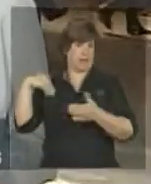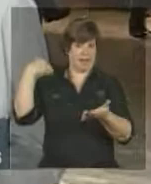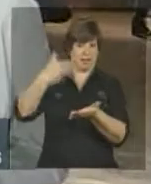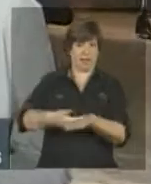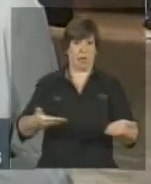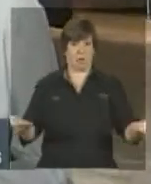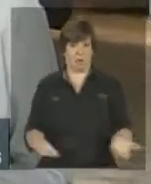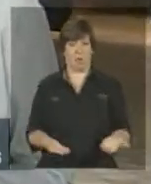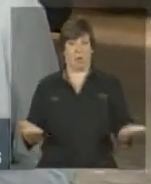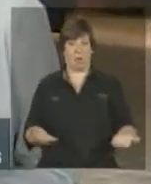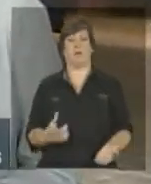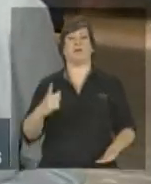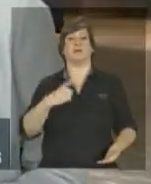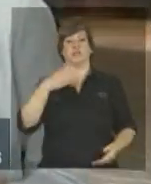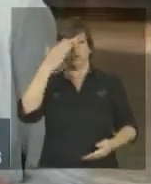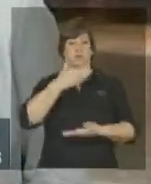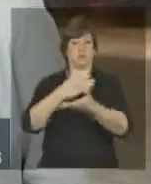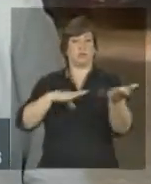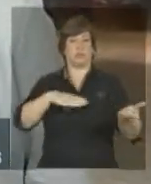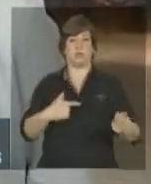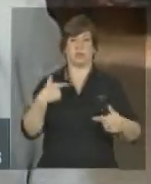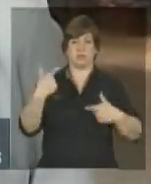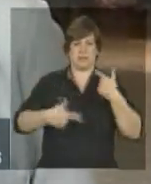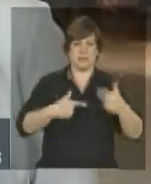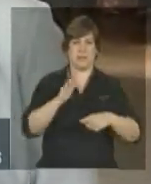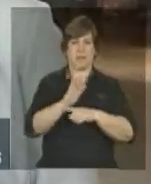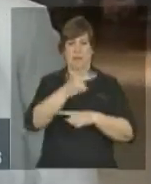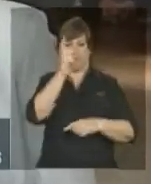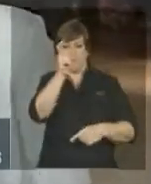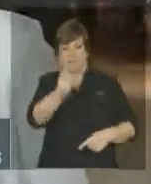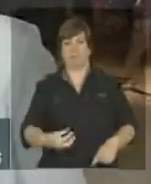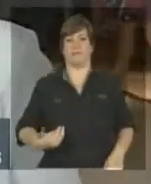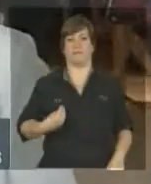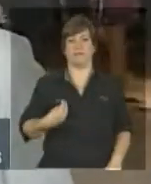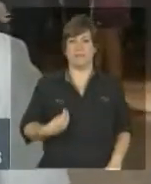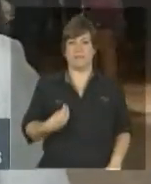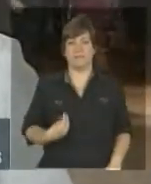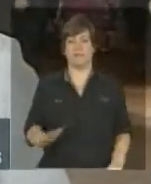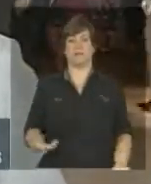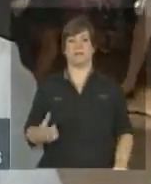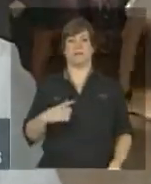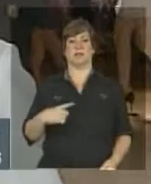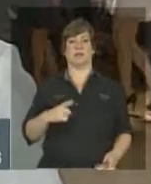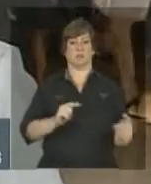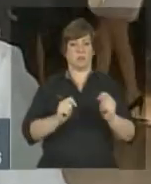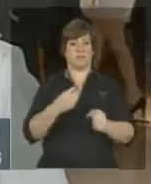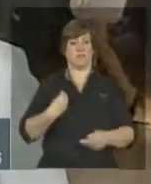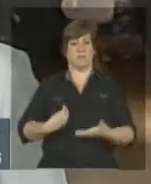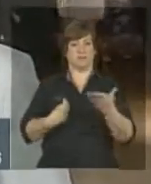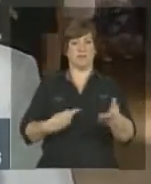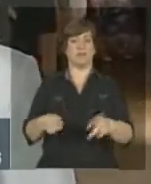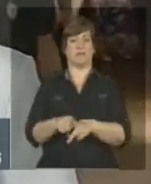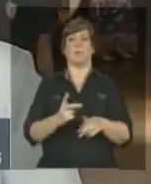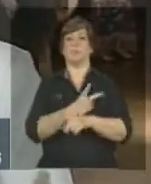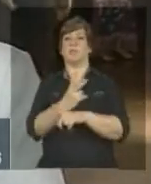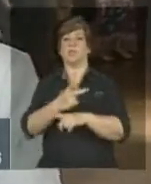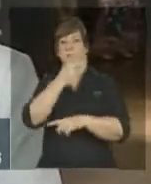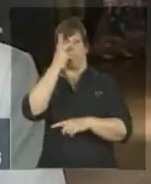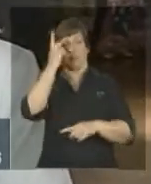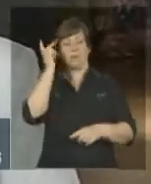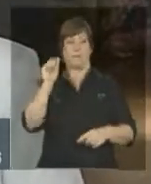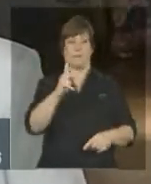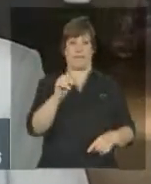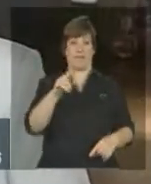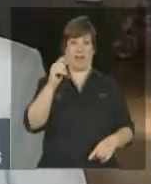ano, diante inclusive dos desafios da Operação em Defesa da Vida, da busca que nós fizemos de pessoas ameaçadas no